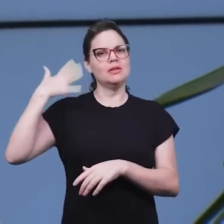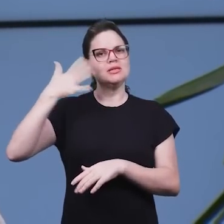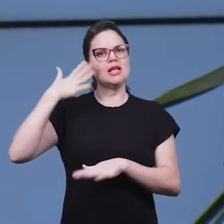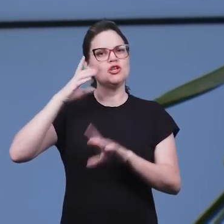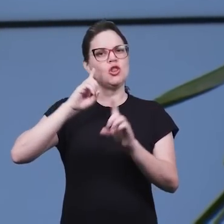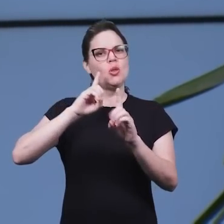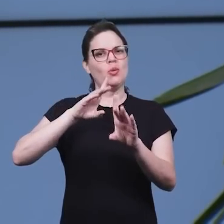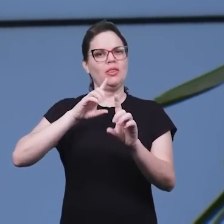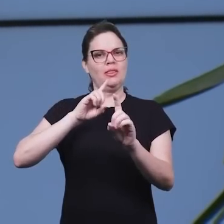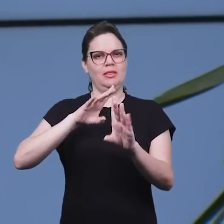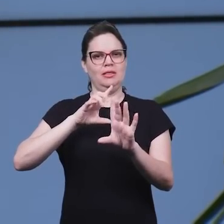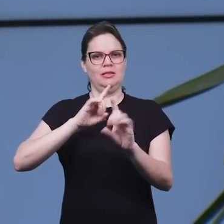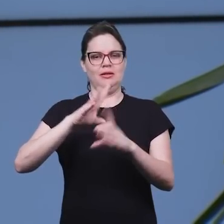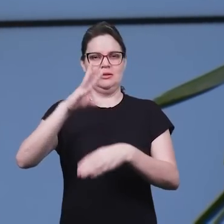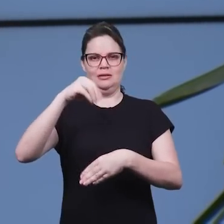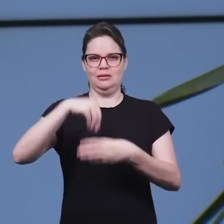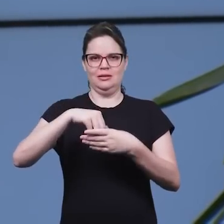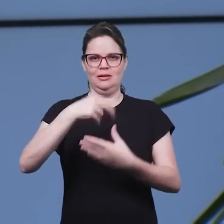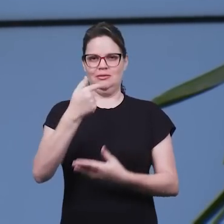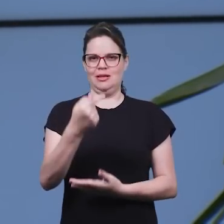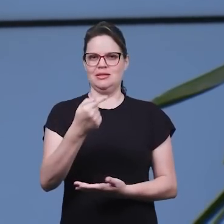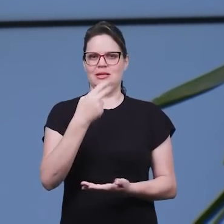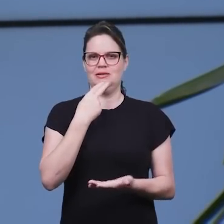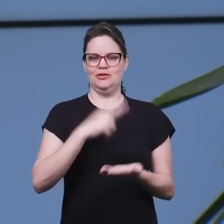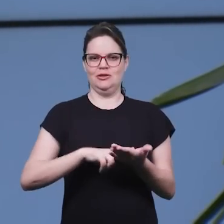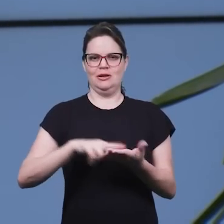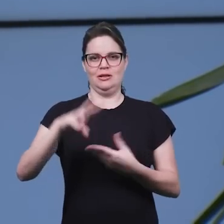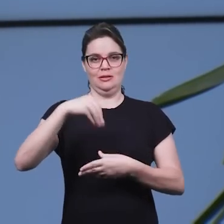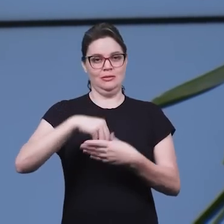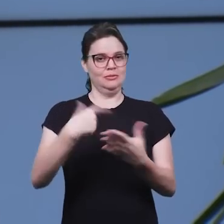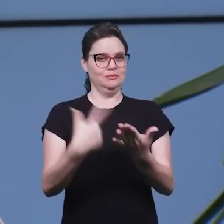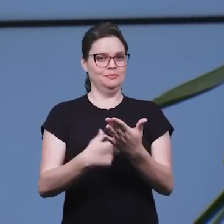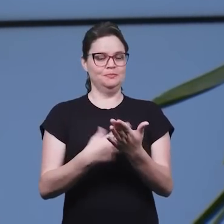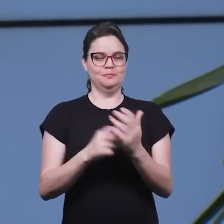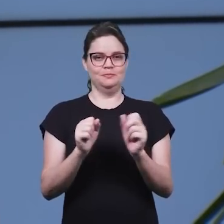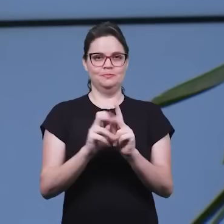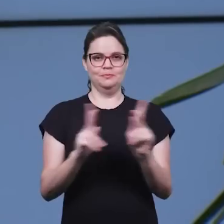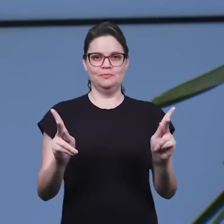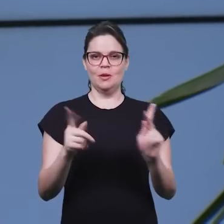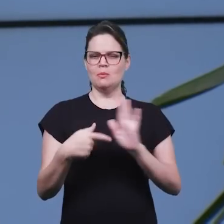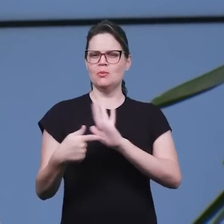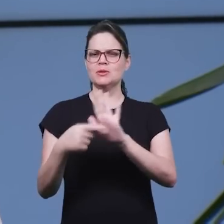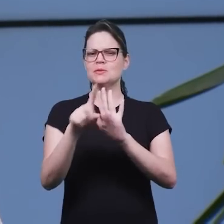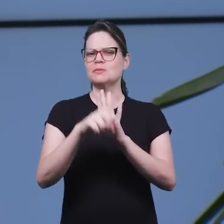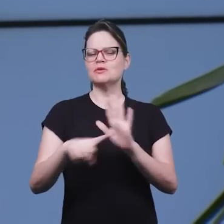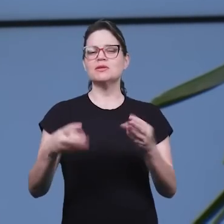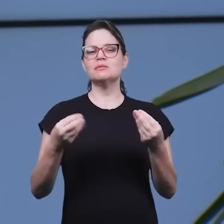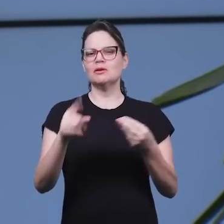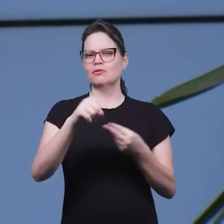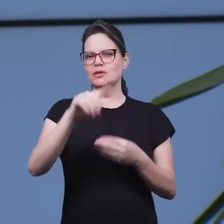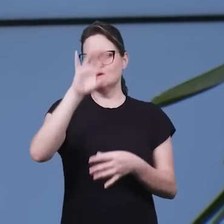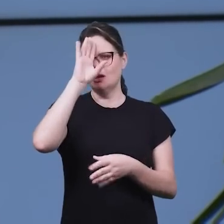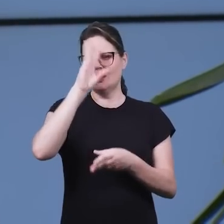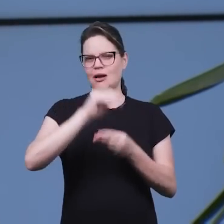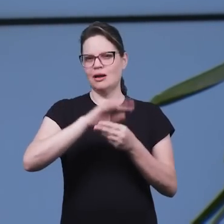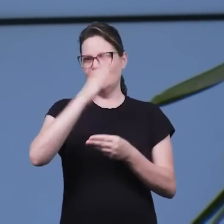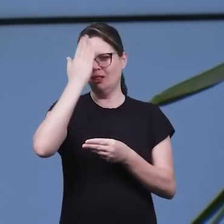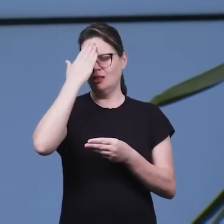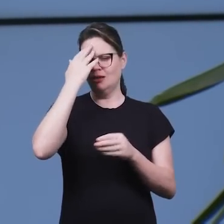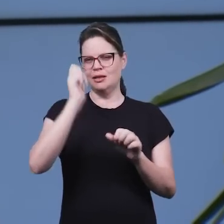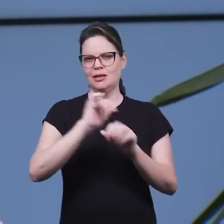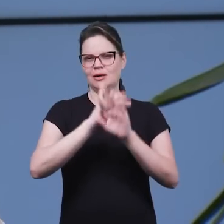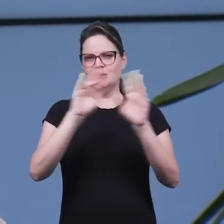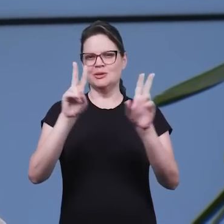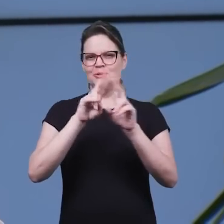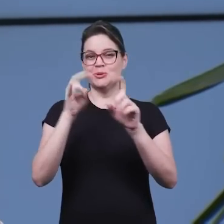a doutrina contida nas 7 cartas do Apocalipse. Tem trazido para você entender o momento profético que nós estamos